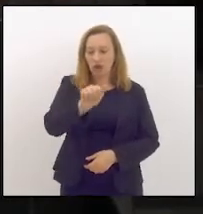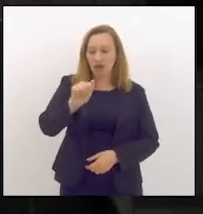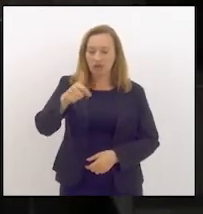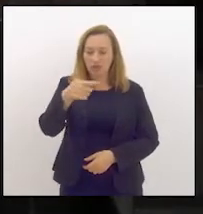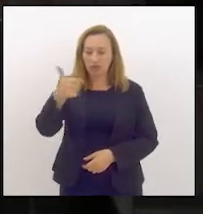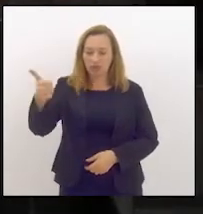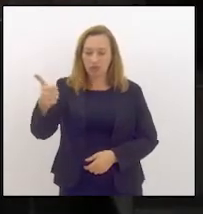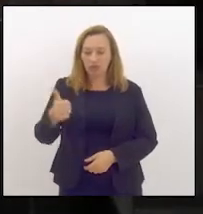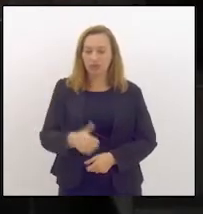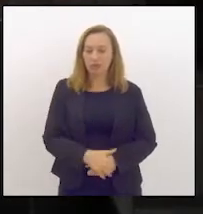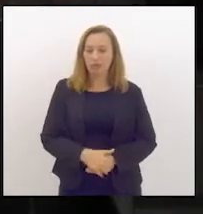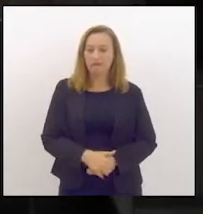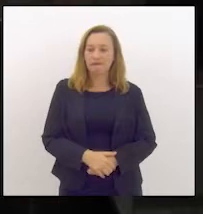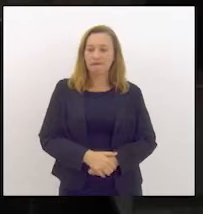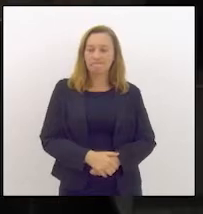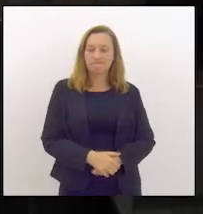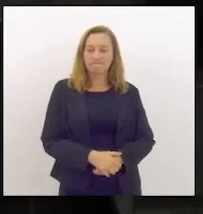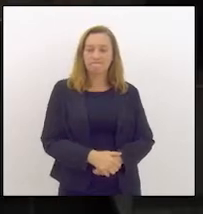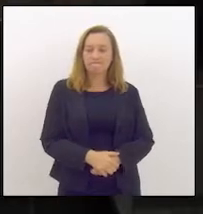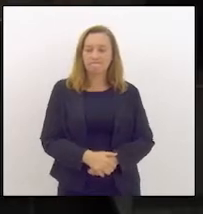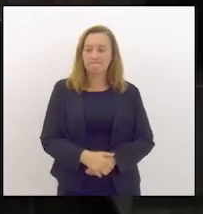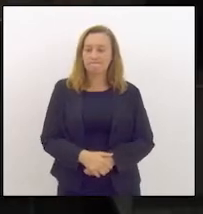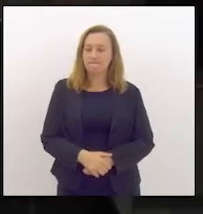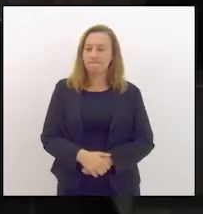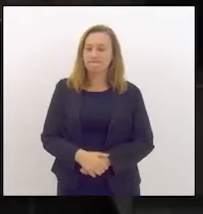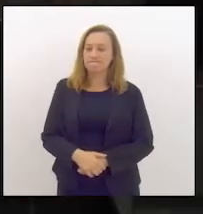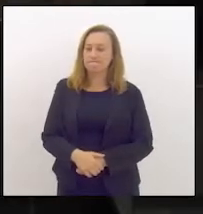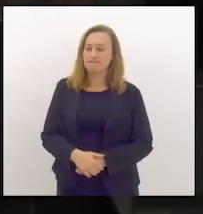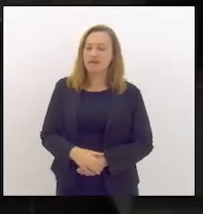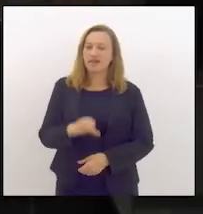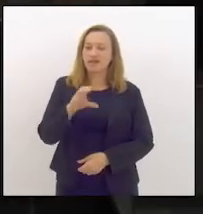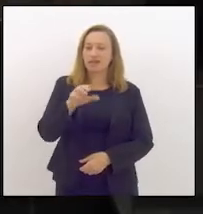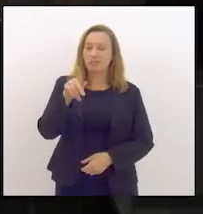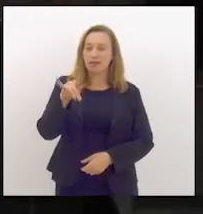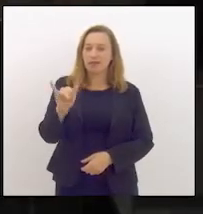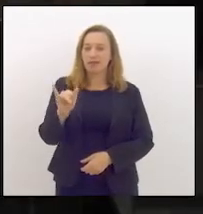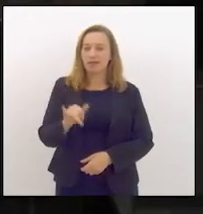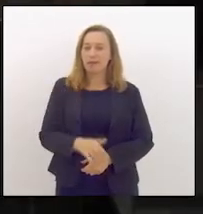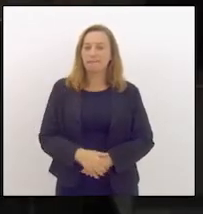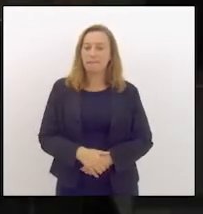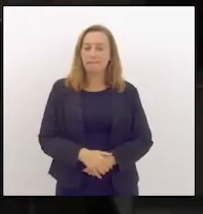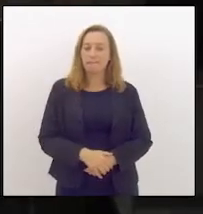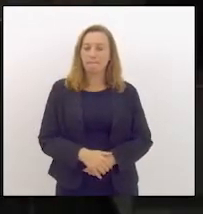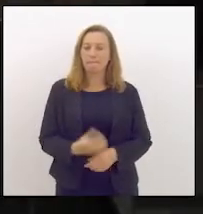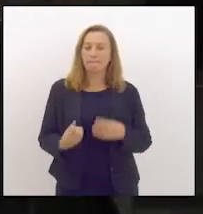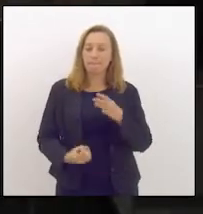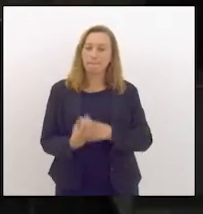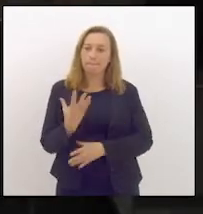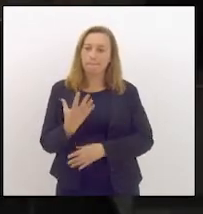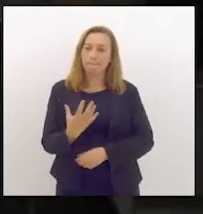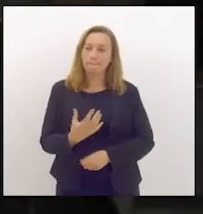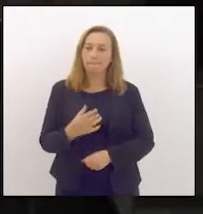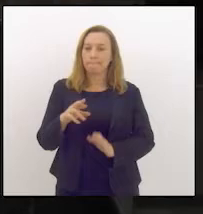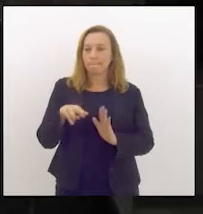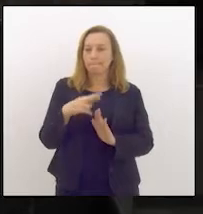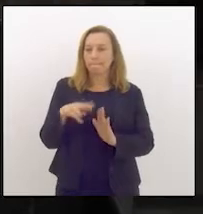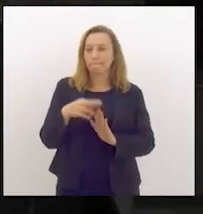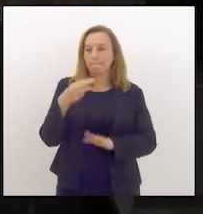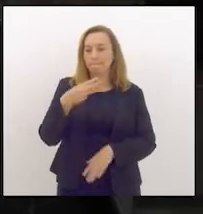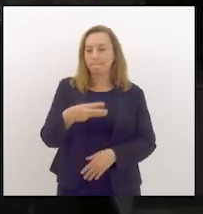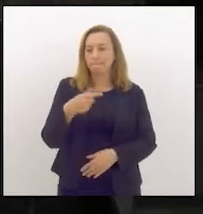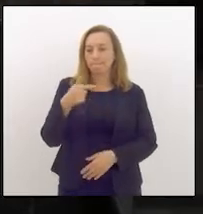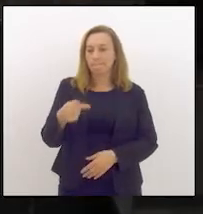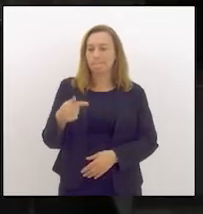2021 que foi de autoria da CPI criada pela resolução